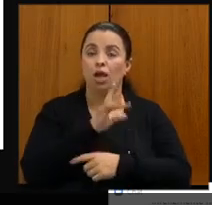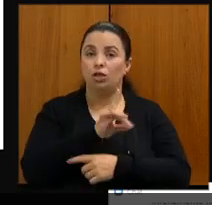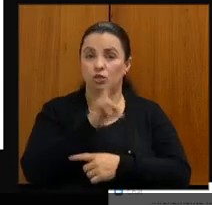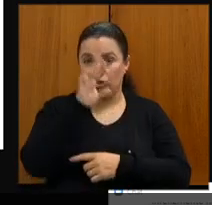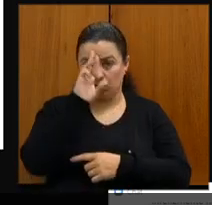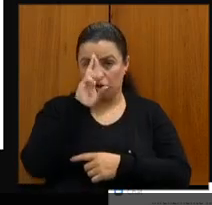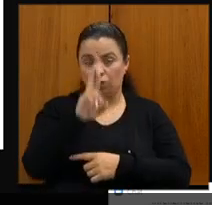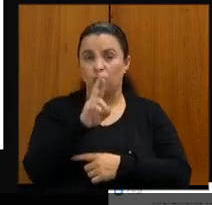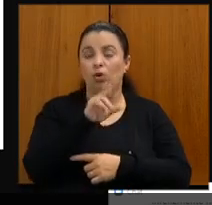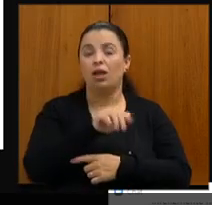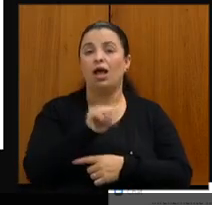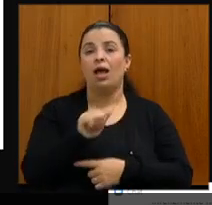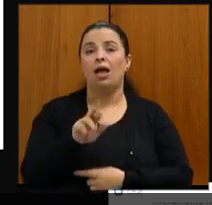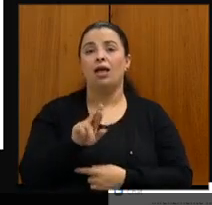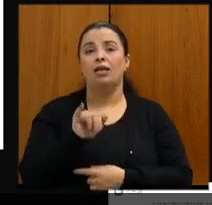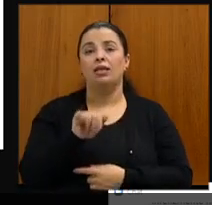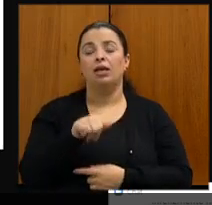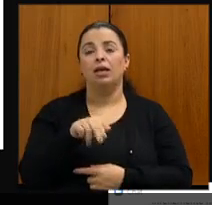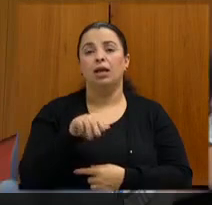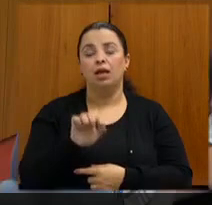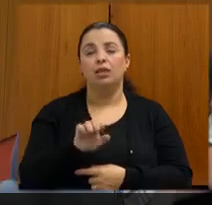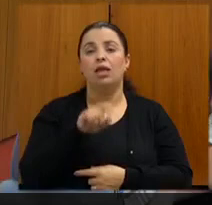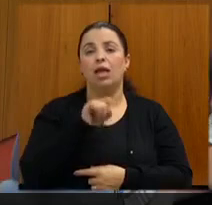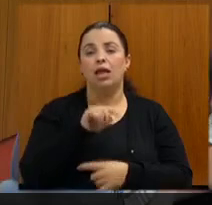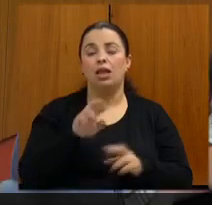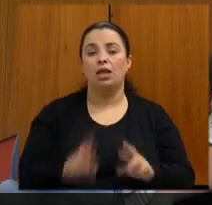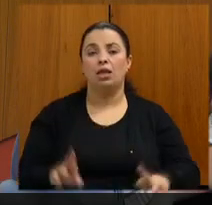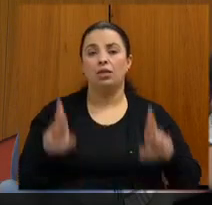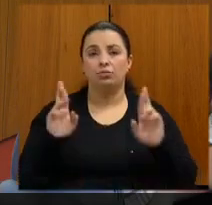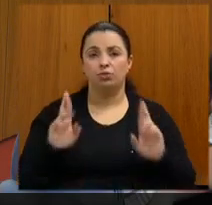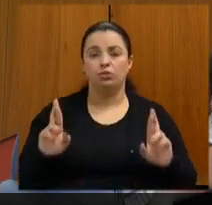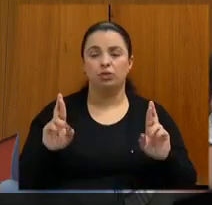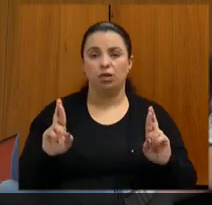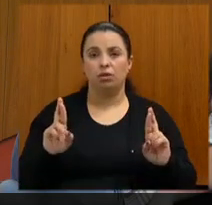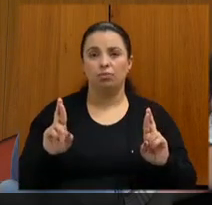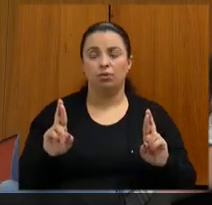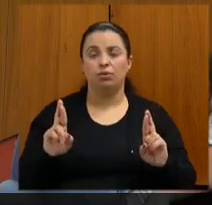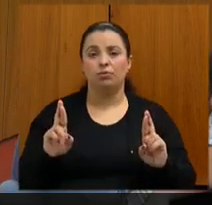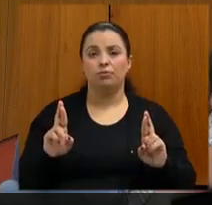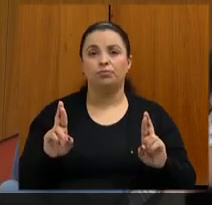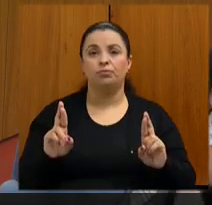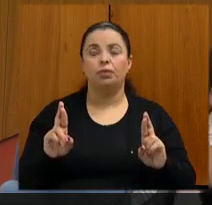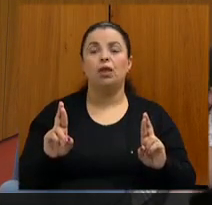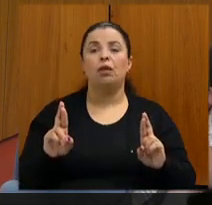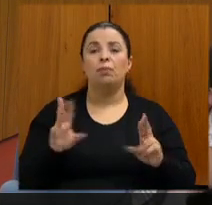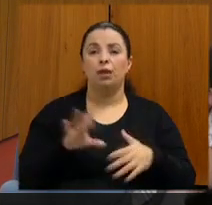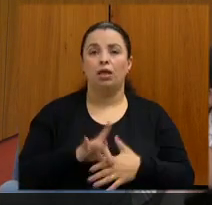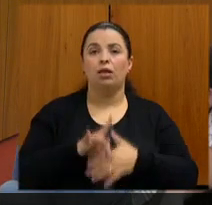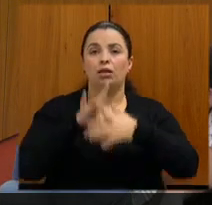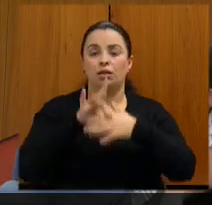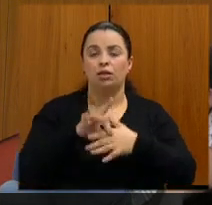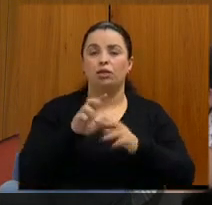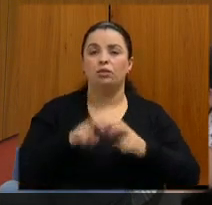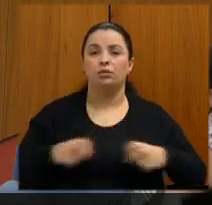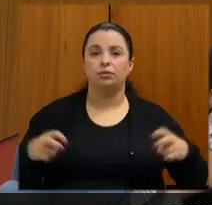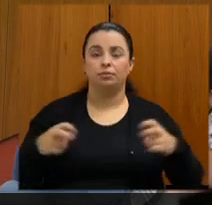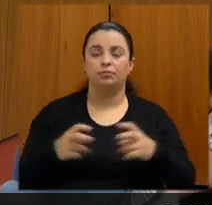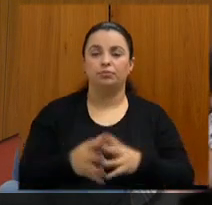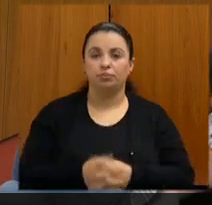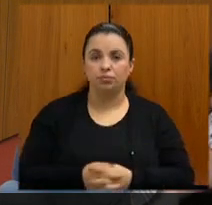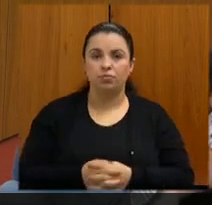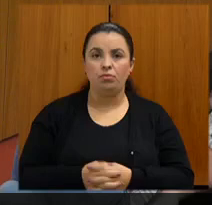diretora Ariane Gontijo responsável pela mais diretamente pela condução da mesa próximo